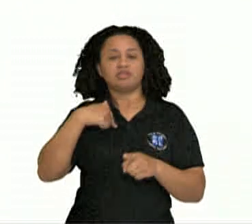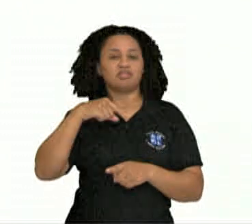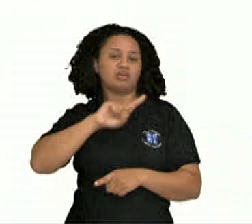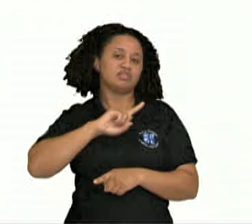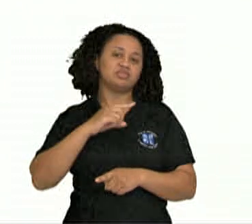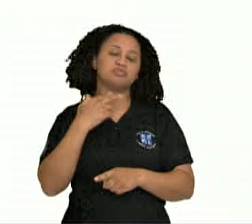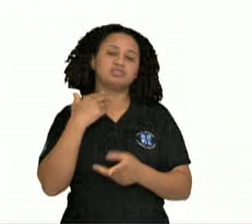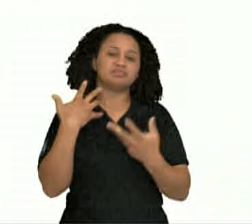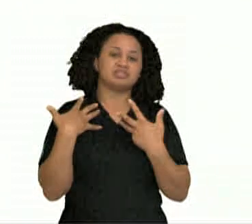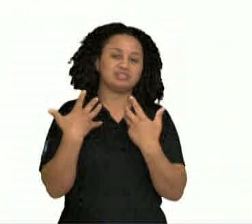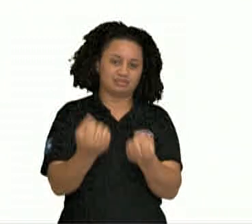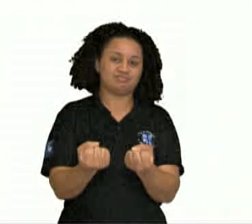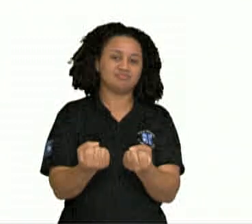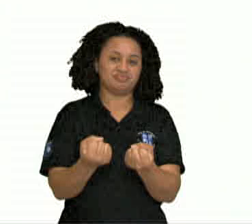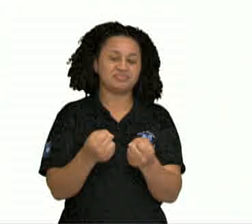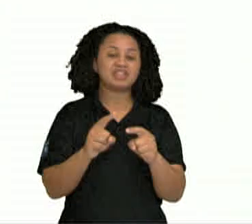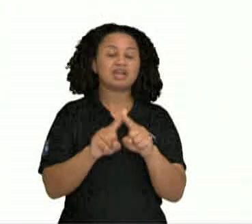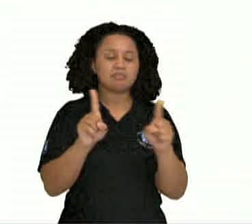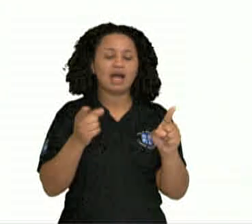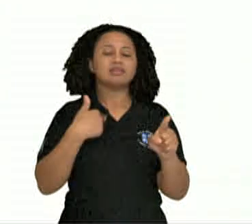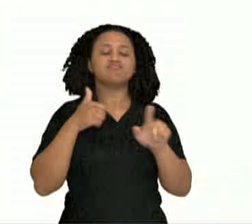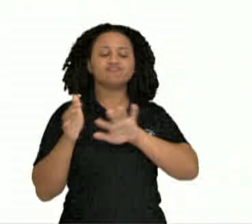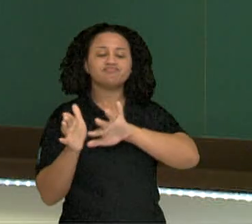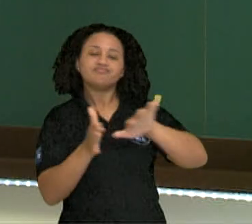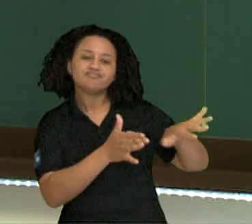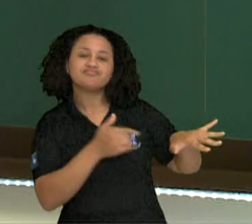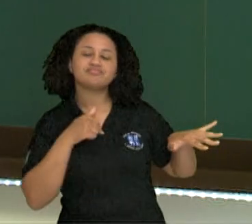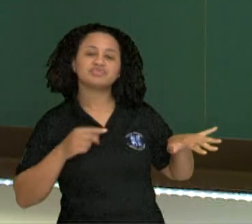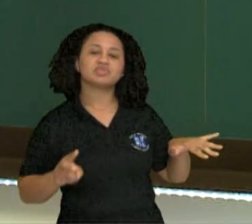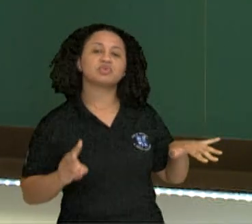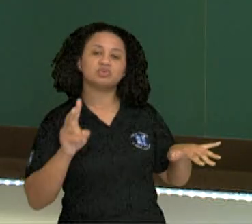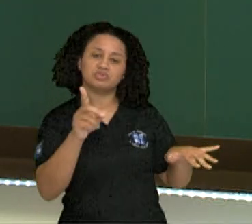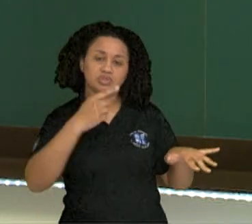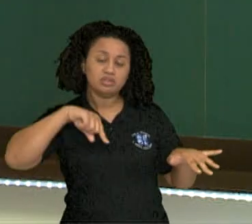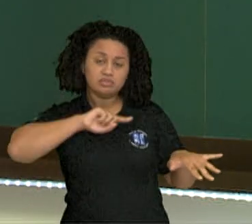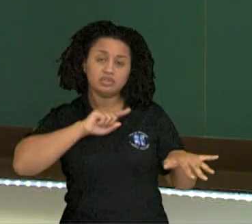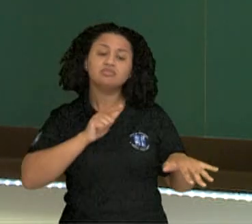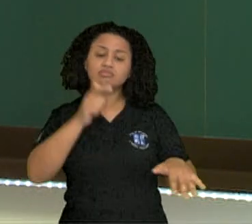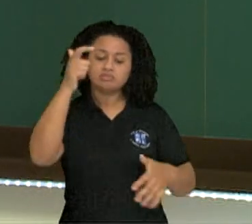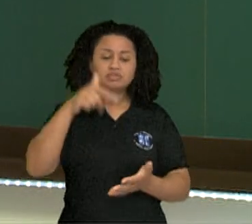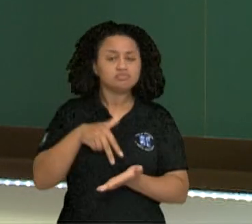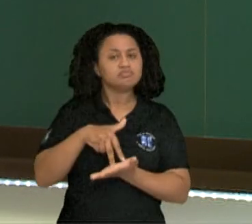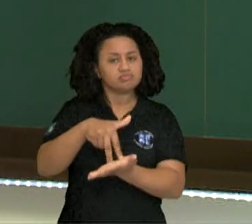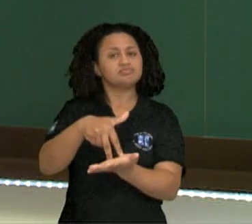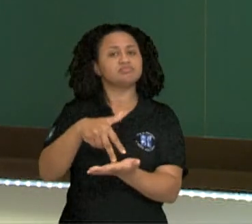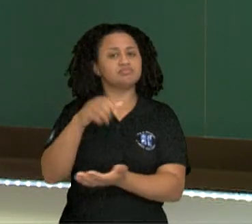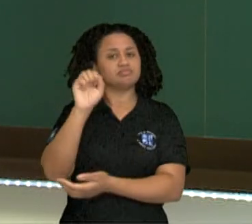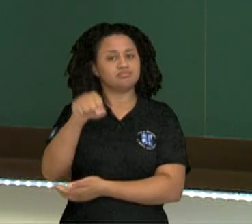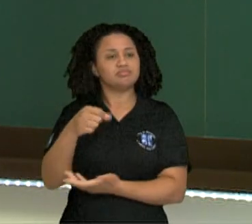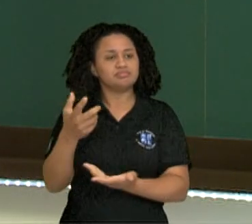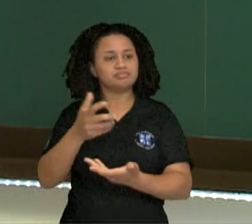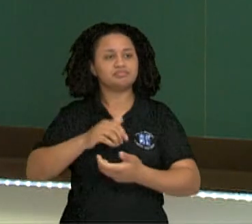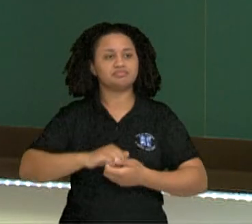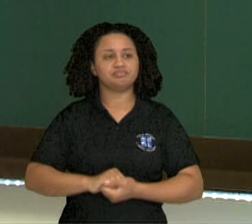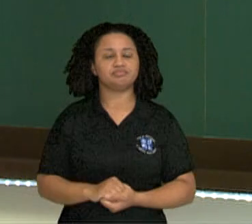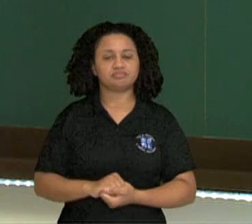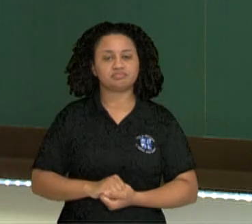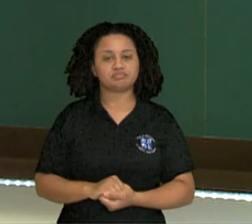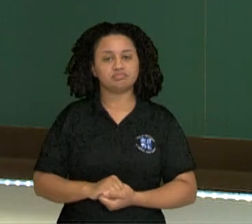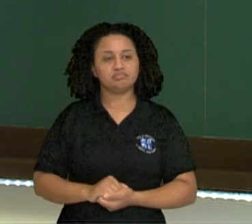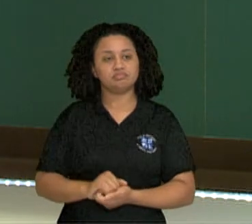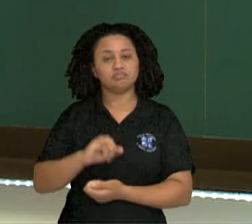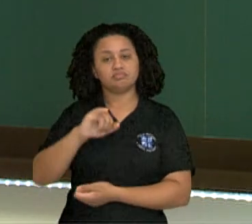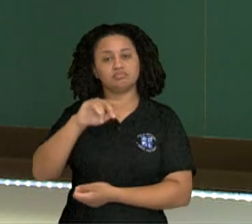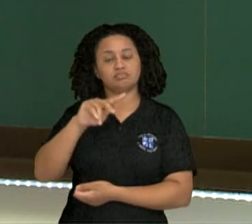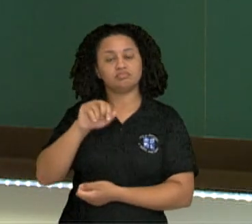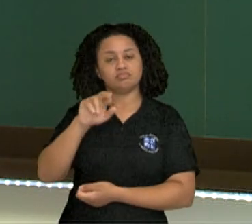acatá-las. Devemos, sim, deixar isso de lado, prosseguir, ser positivos. Bien? Sobre o imperativo